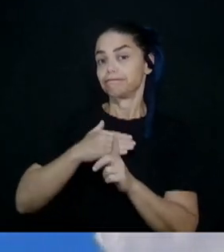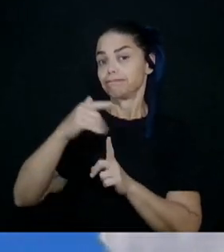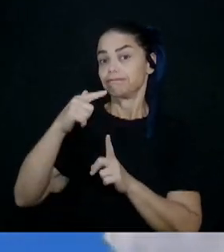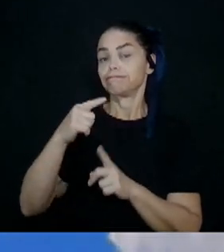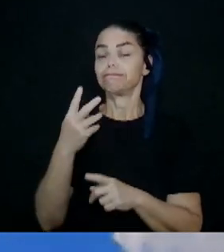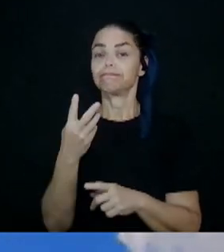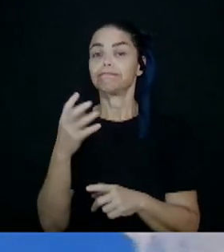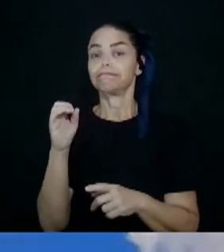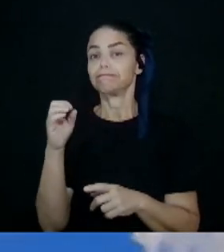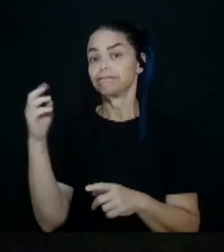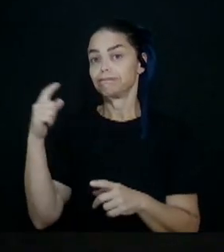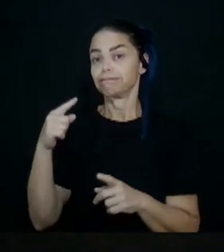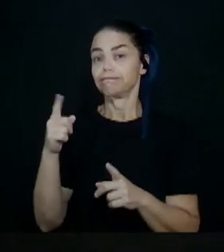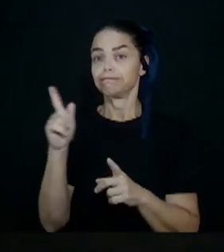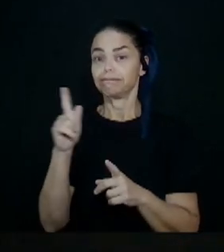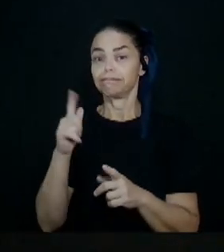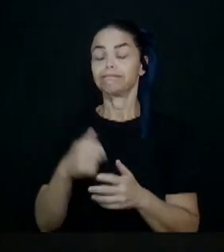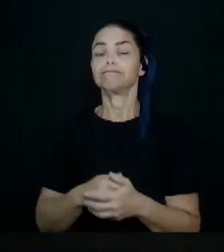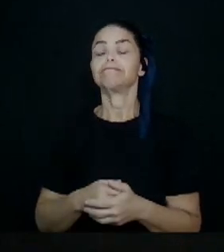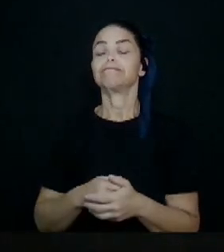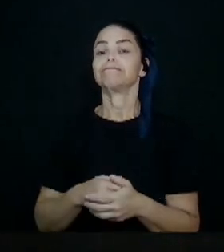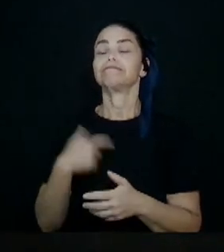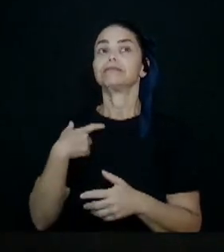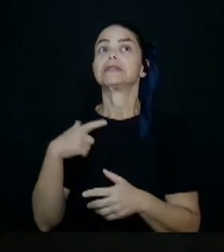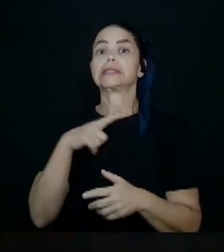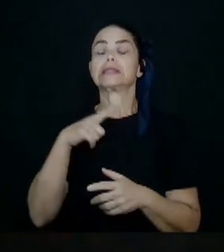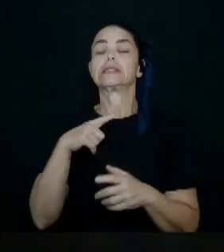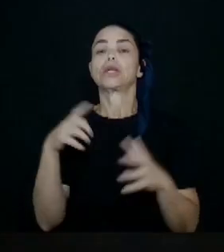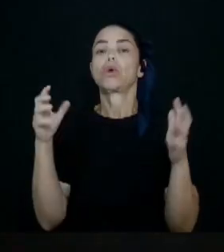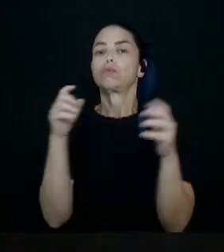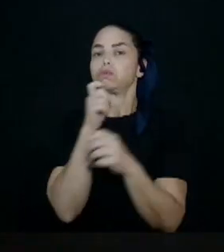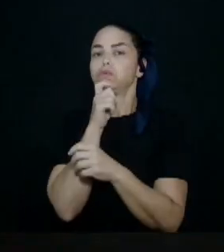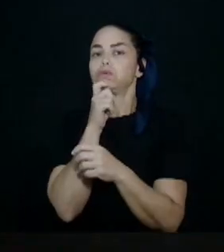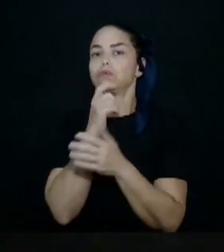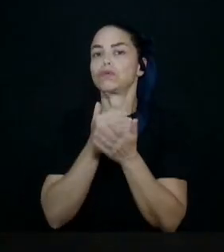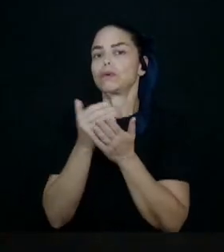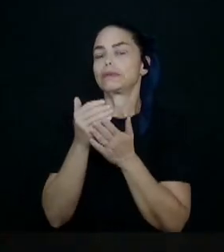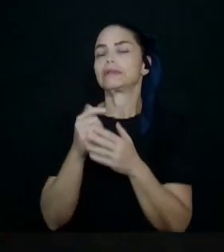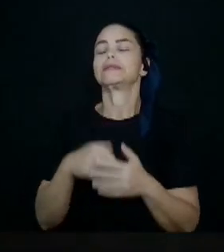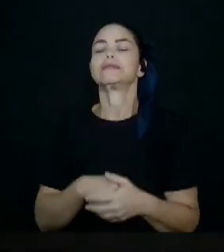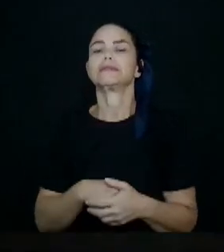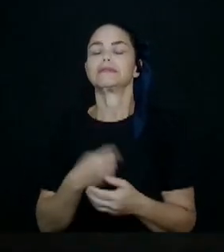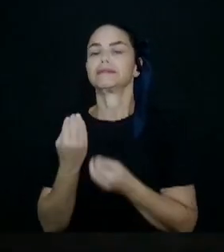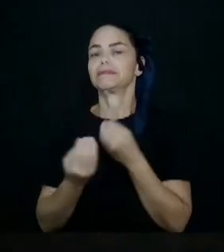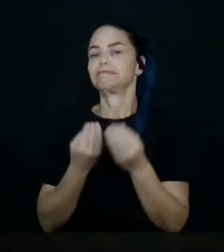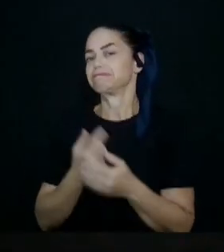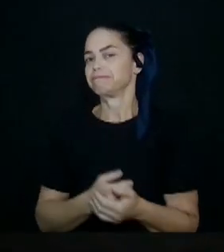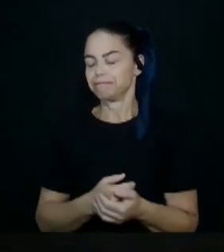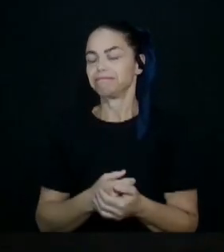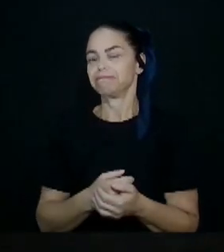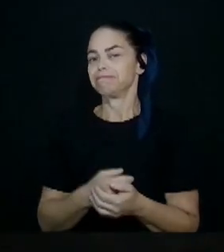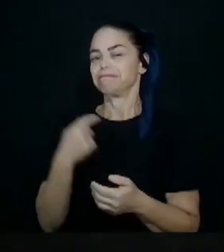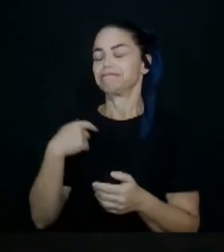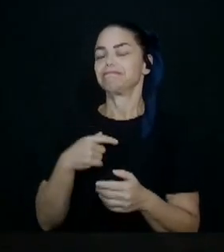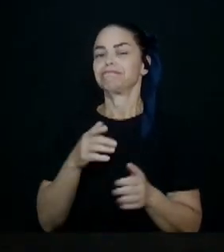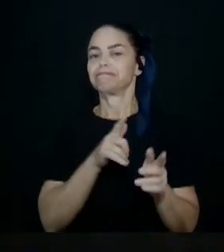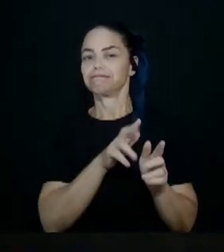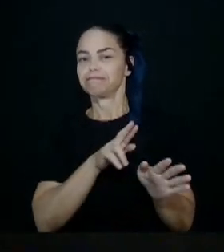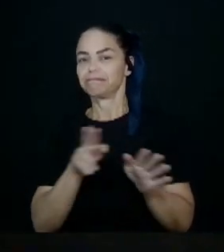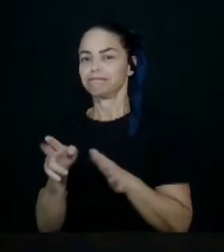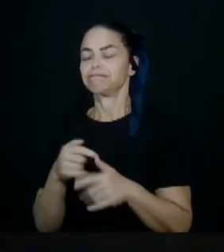hoje, segunda-feira. Estamos entrando aí numa frente fria e a gente vai ver como é que fica o tempo no decorrer da semana e sempre